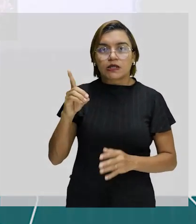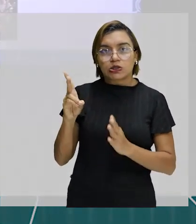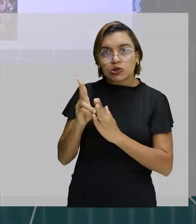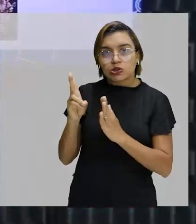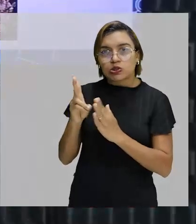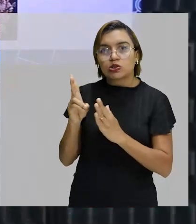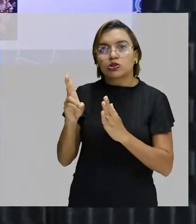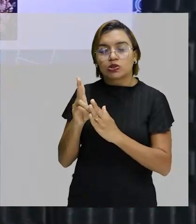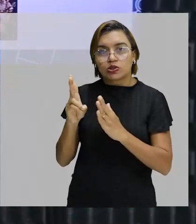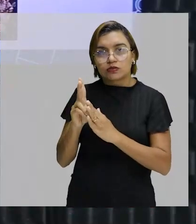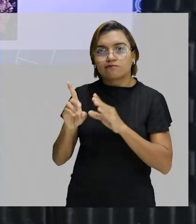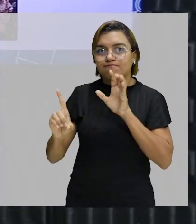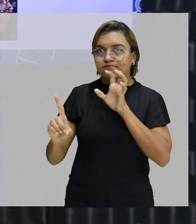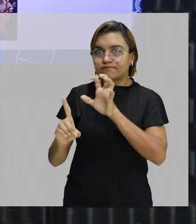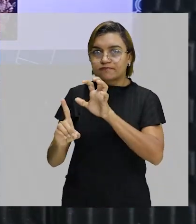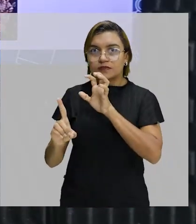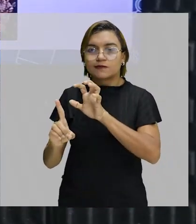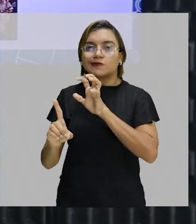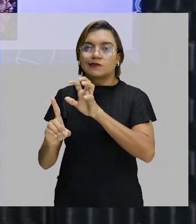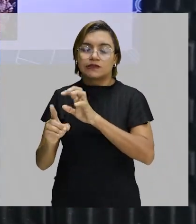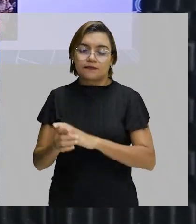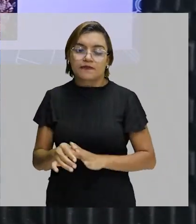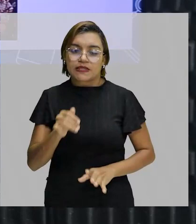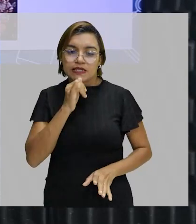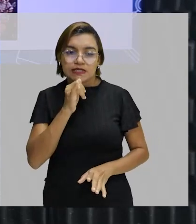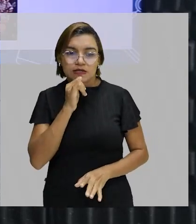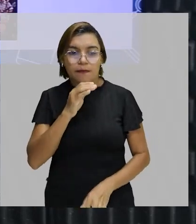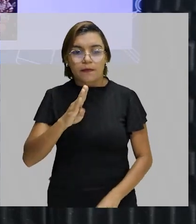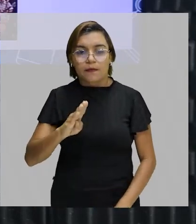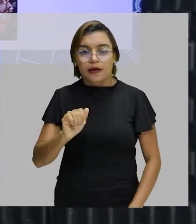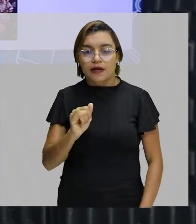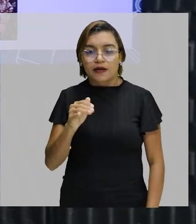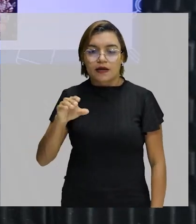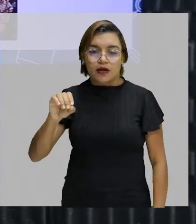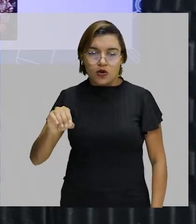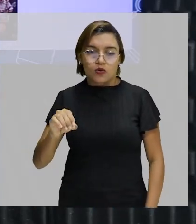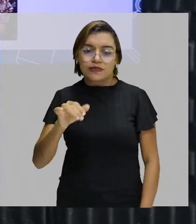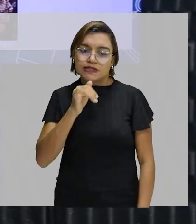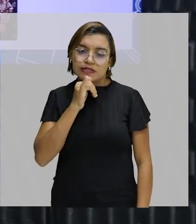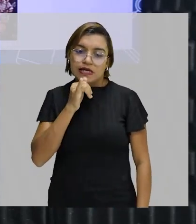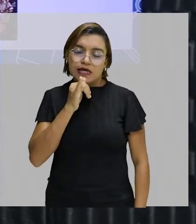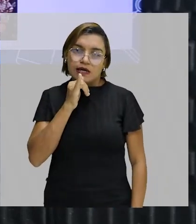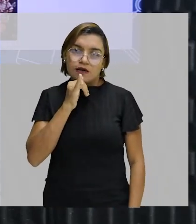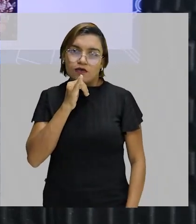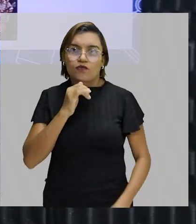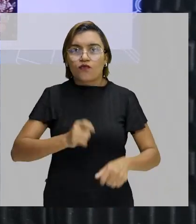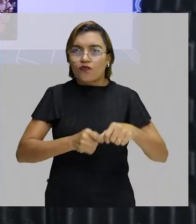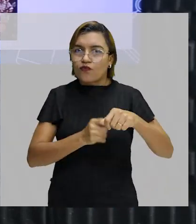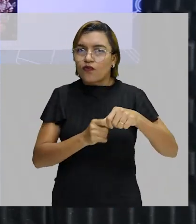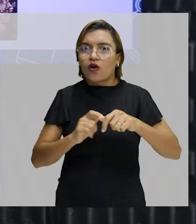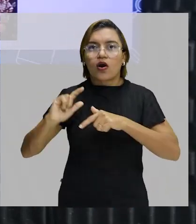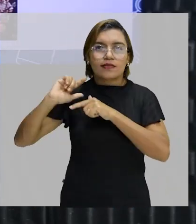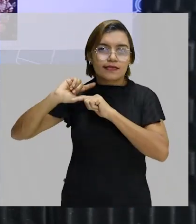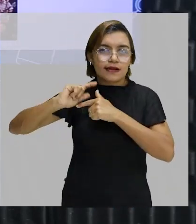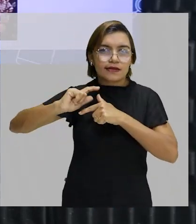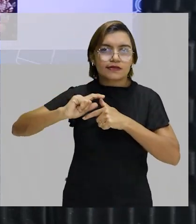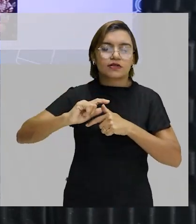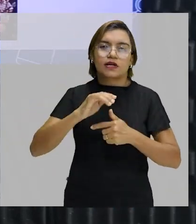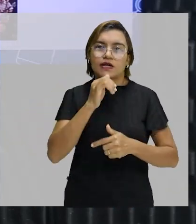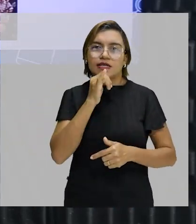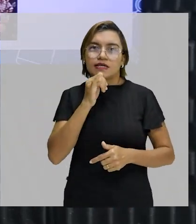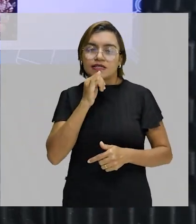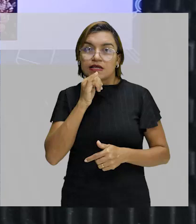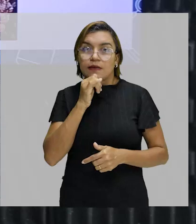caipiras encontradas no baião. Quando eu falo de baião, eu já trago um pouquinho para aquela questão do forró mais tradicional. Aqui eu já posso falar até de